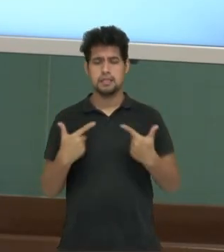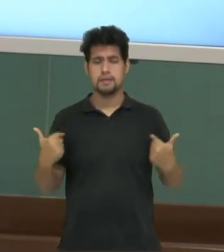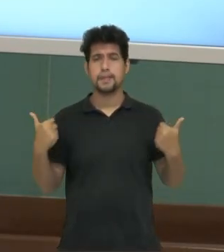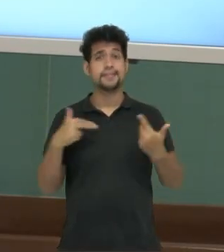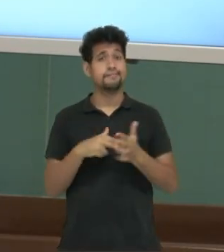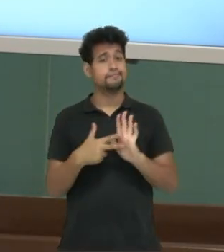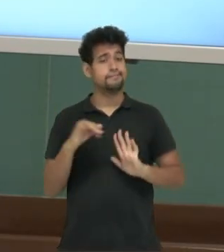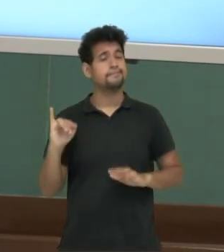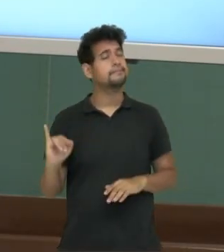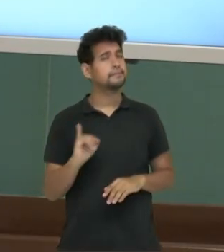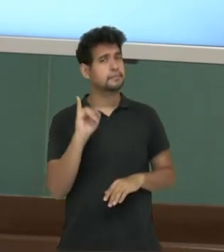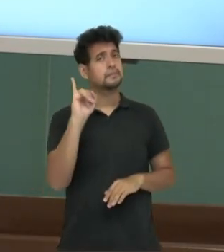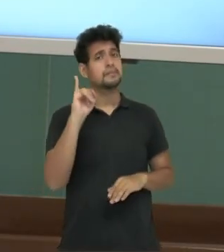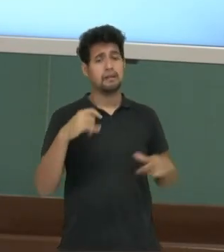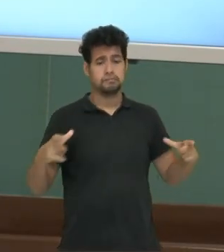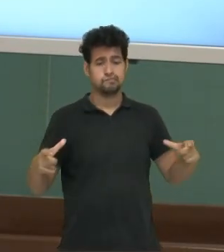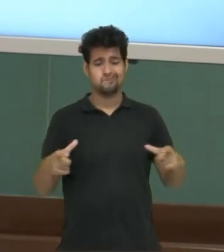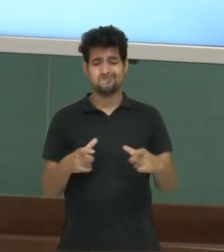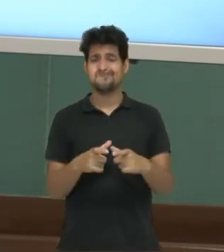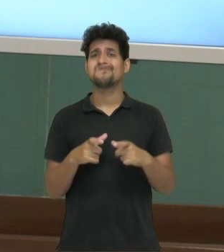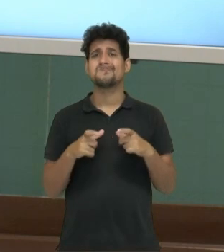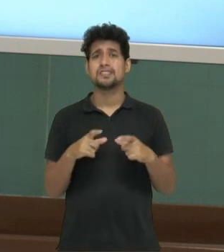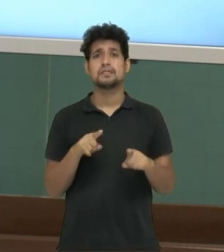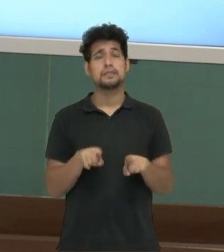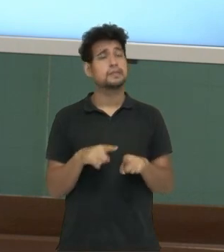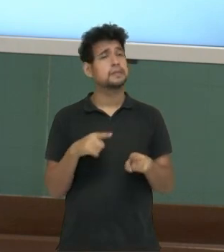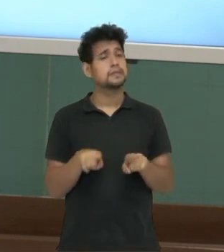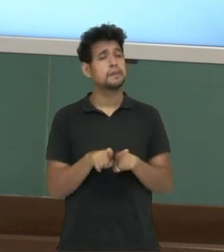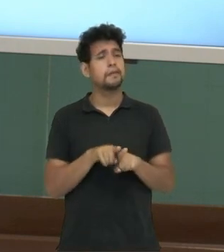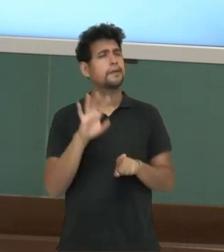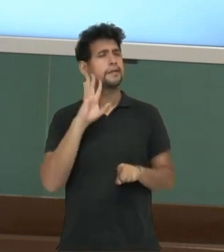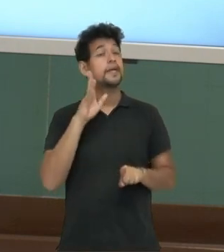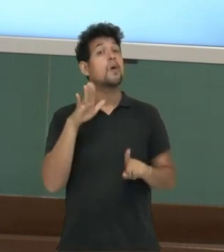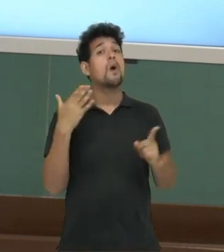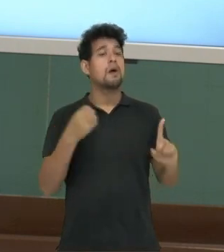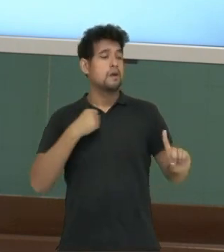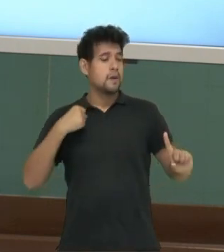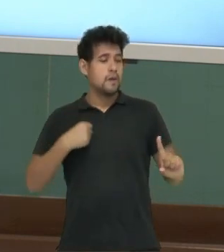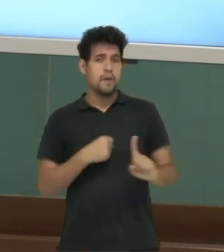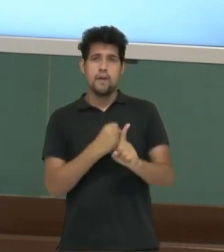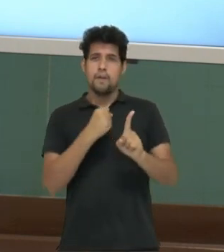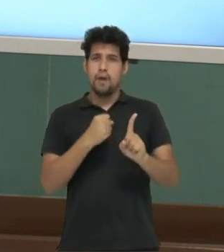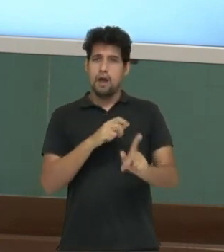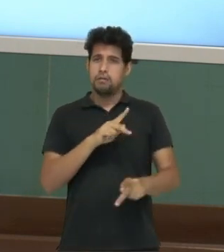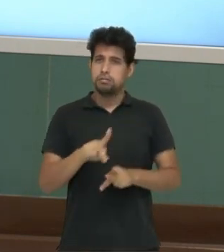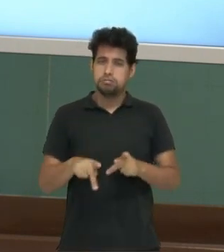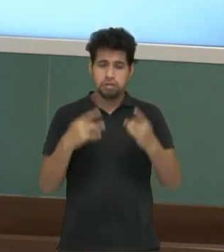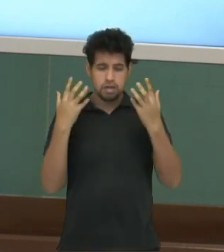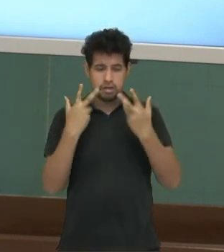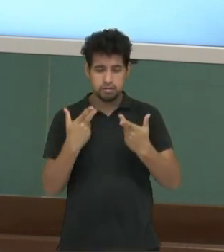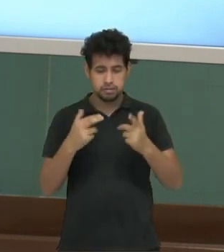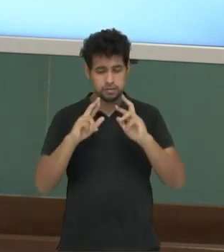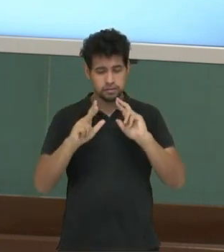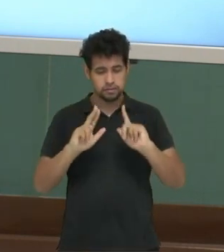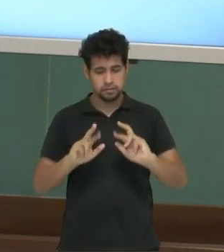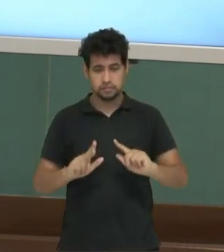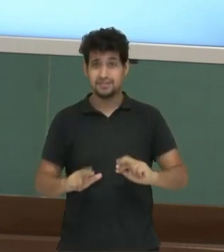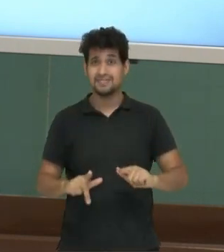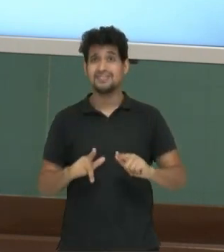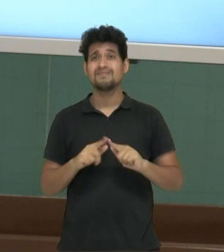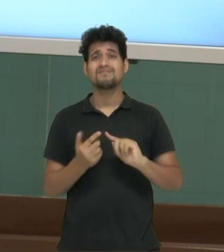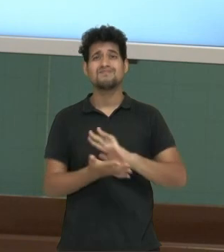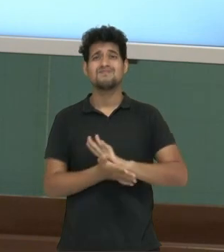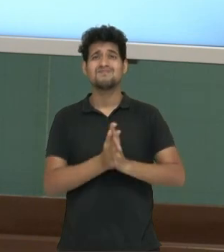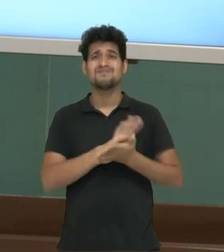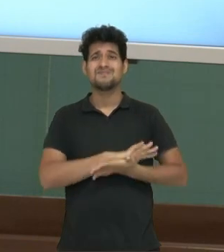um fator importante. Outro ponto que poderia ser relacionado, né, é o impacto das populações de anfíbios, é justamente essa extinção, né?